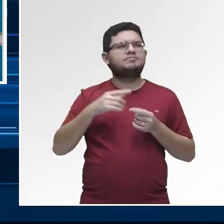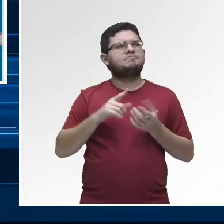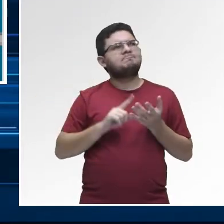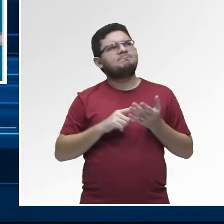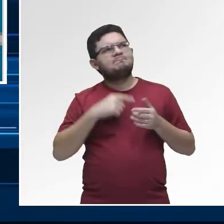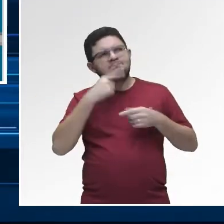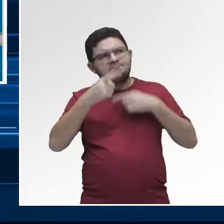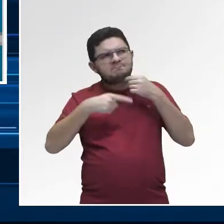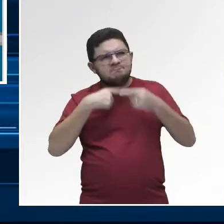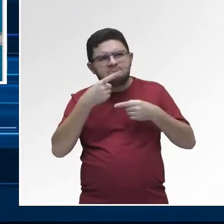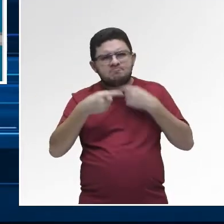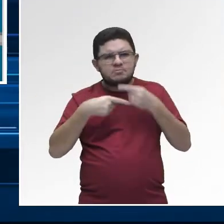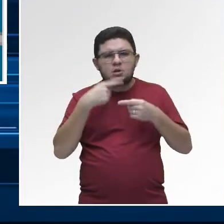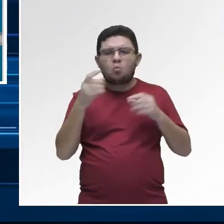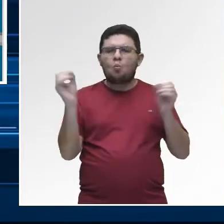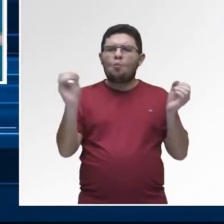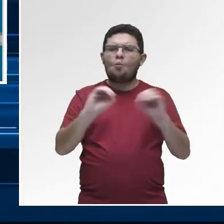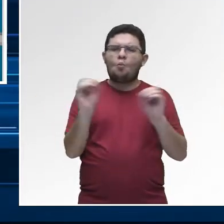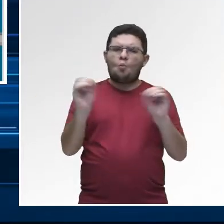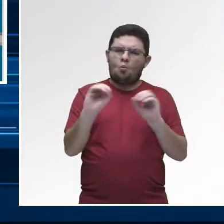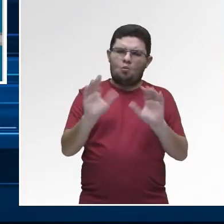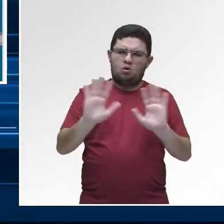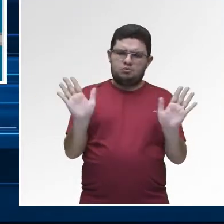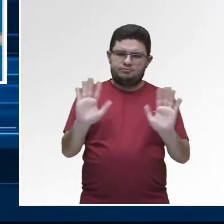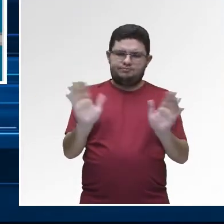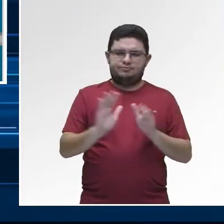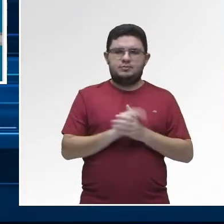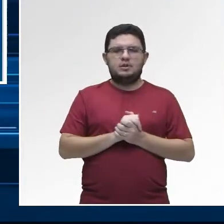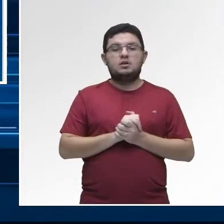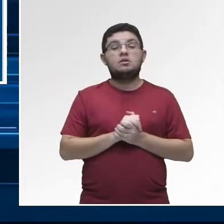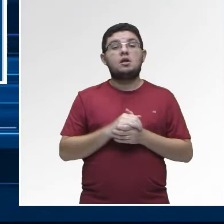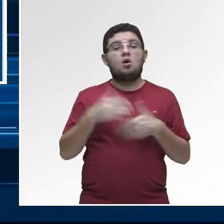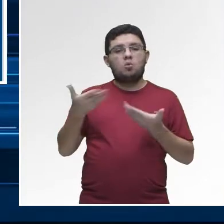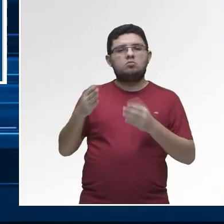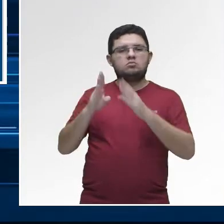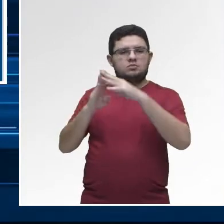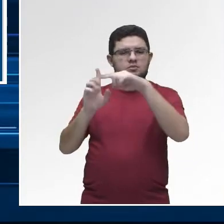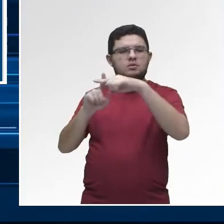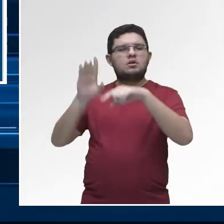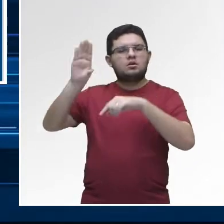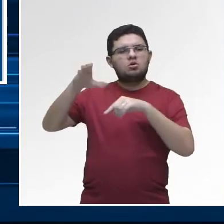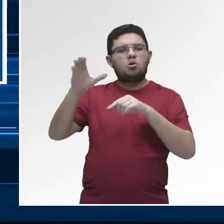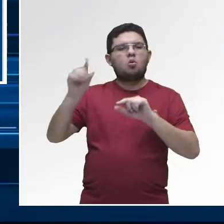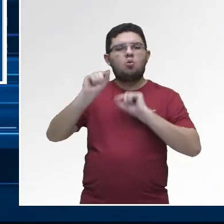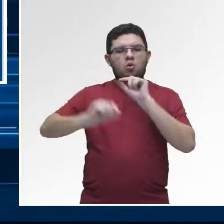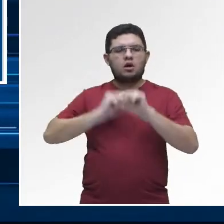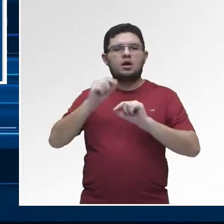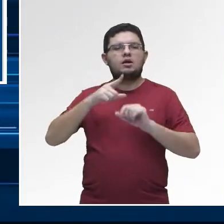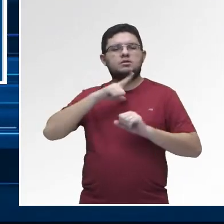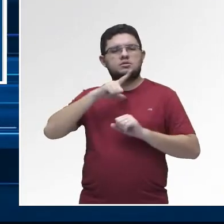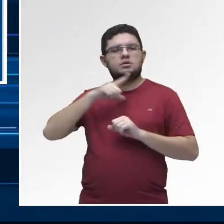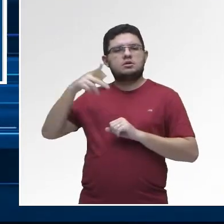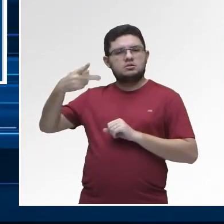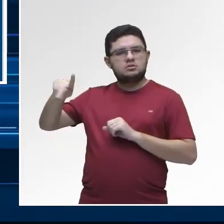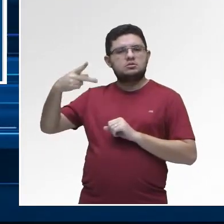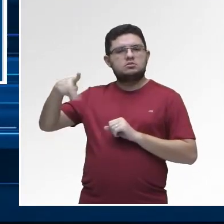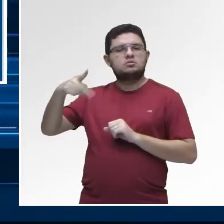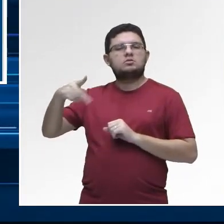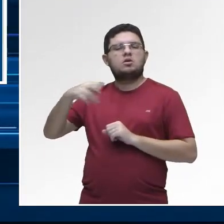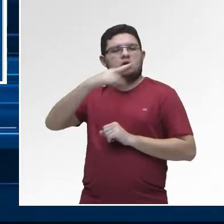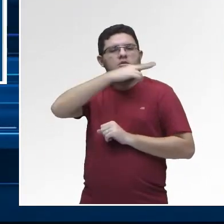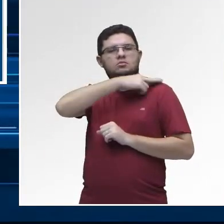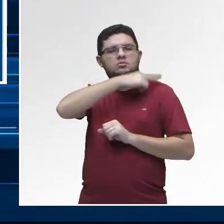da situação em que viviam, certo? Então a Igreja Católica, ela vai ter um papel fundamental